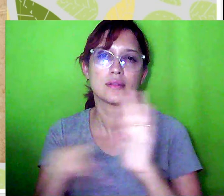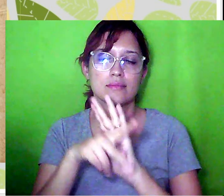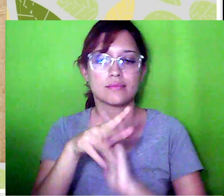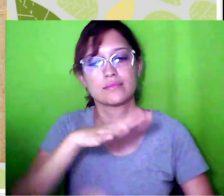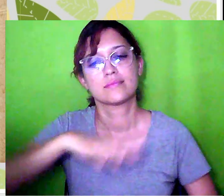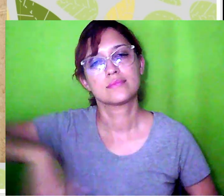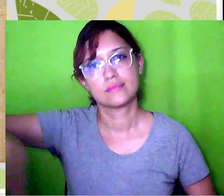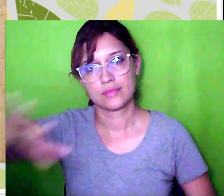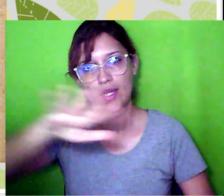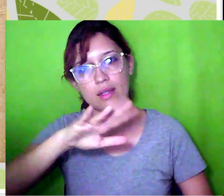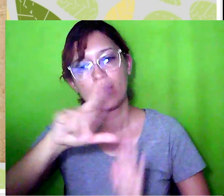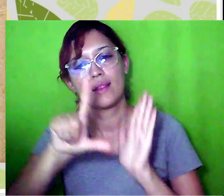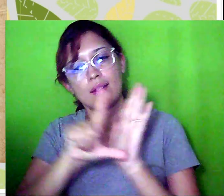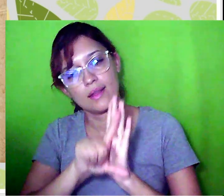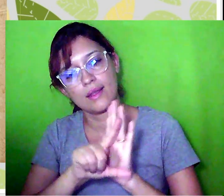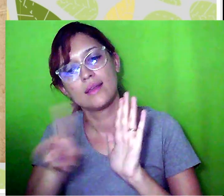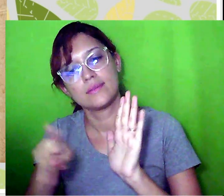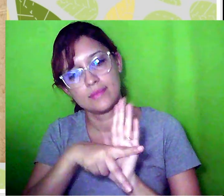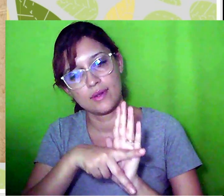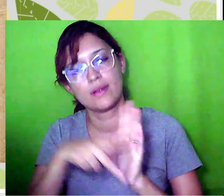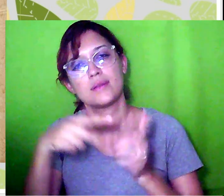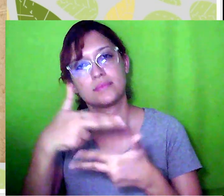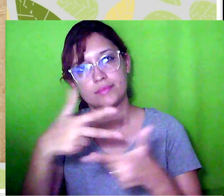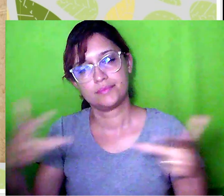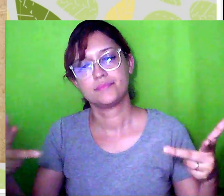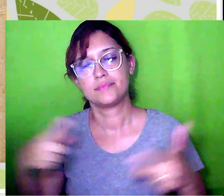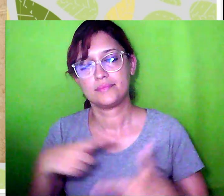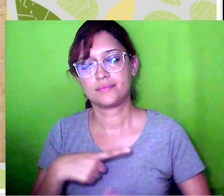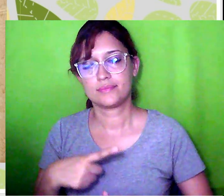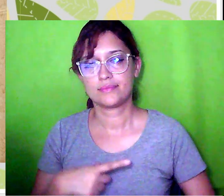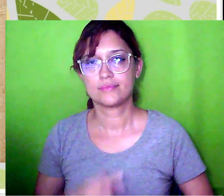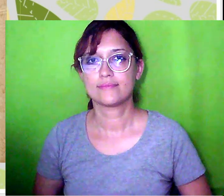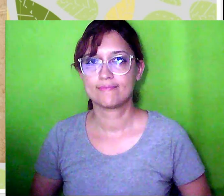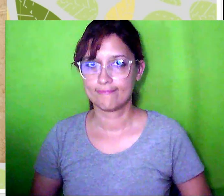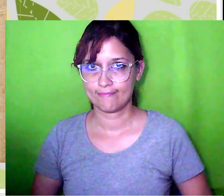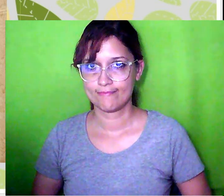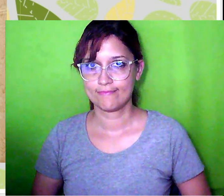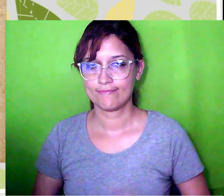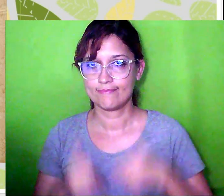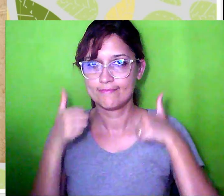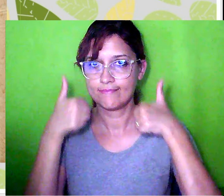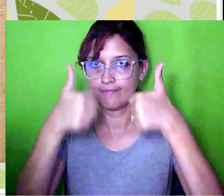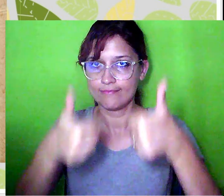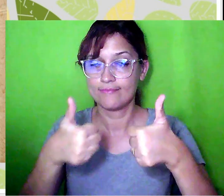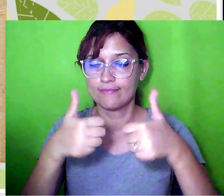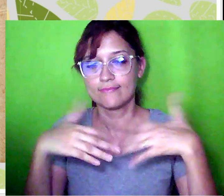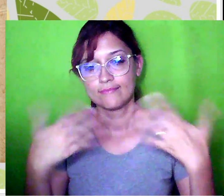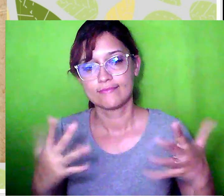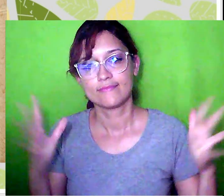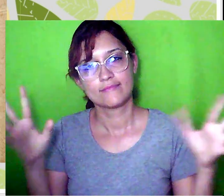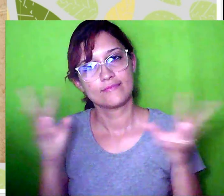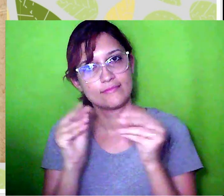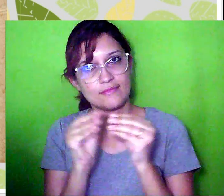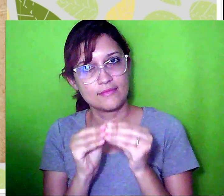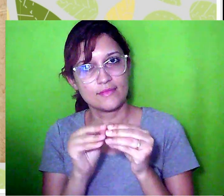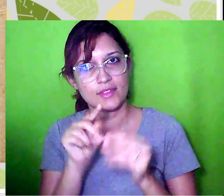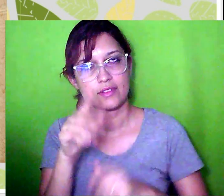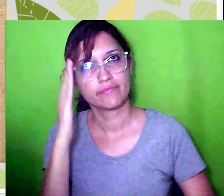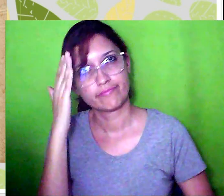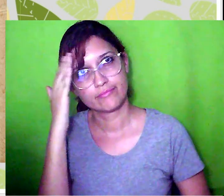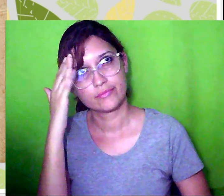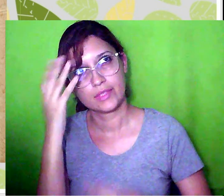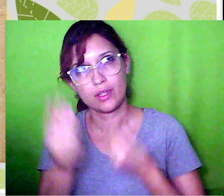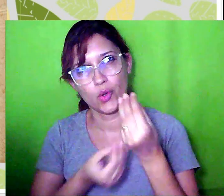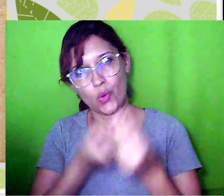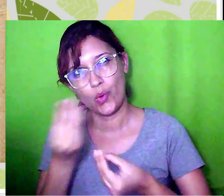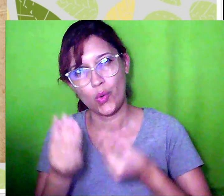Mas isso resultou em várias mudanças aqui no Brasil, como criação de leis e outras coisas. Esse foi só um resumo para